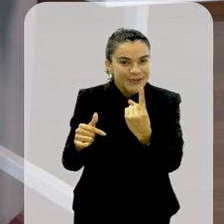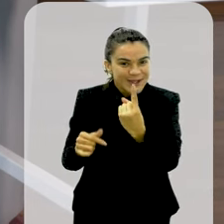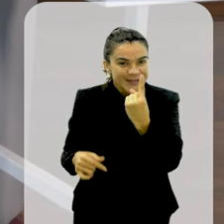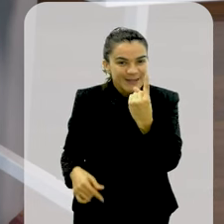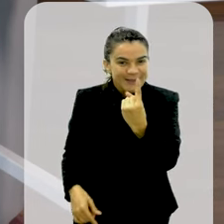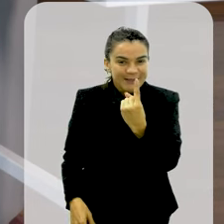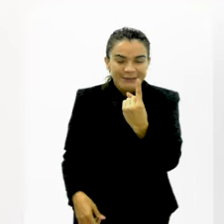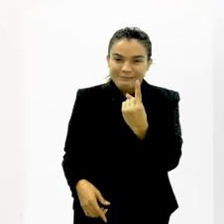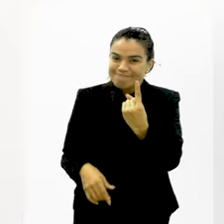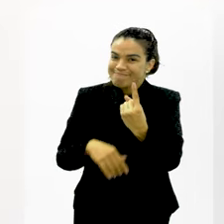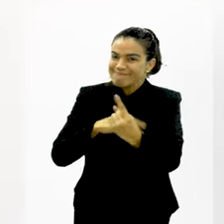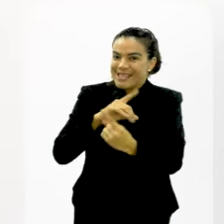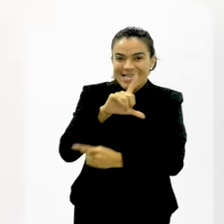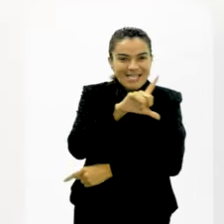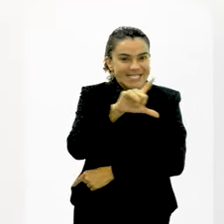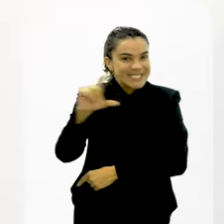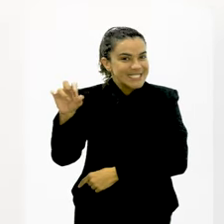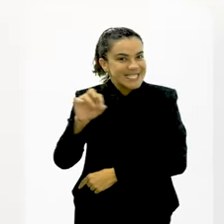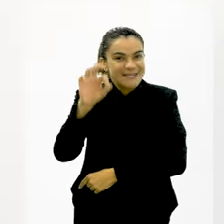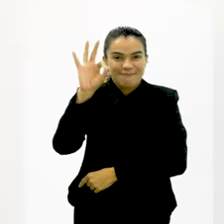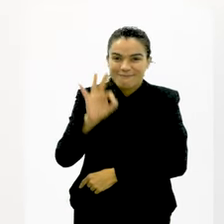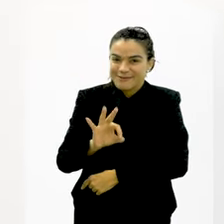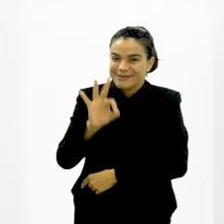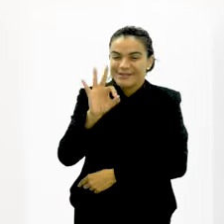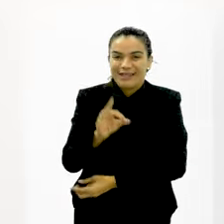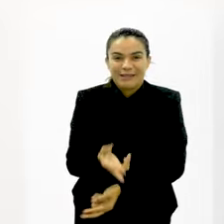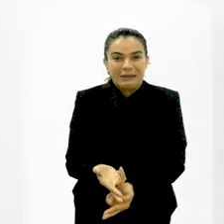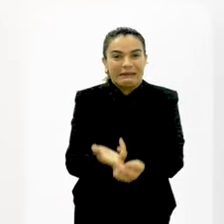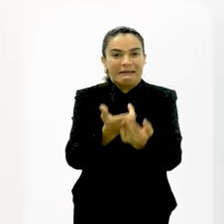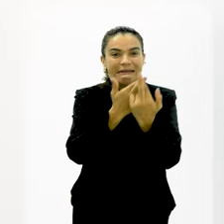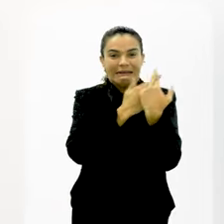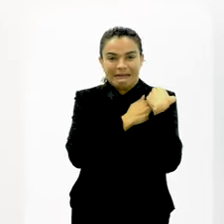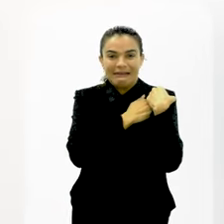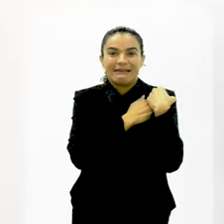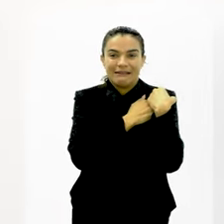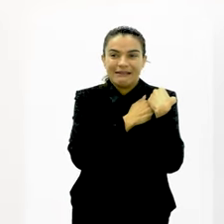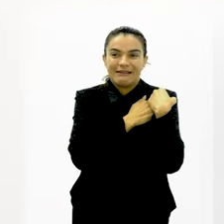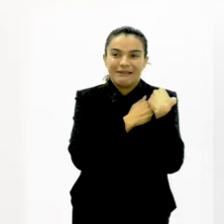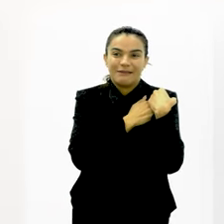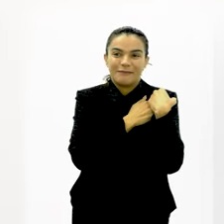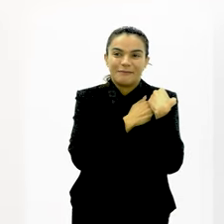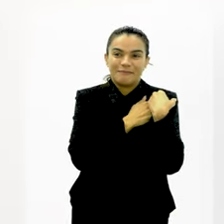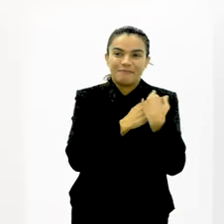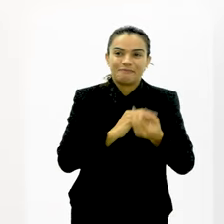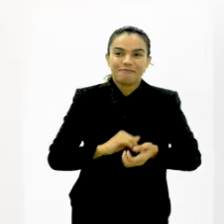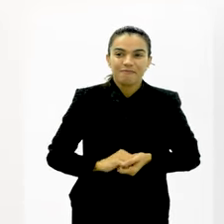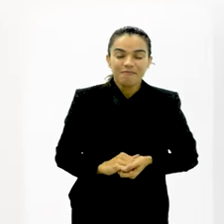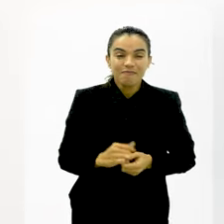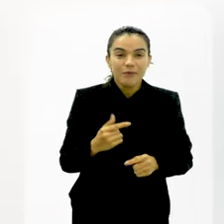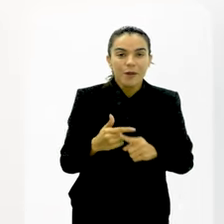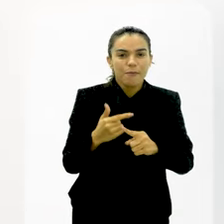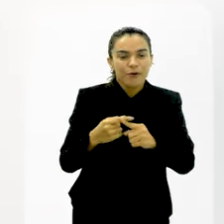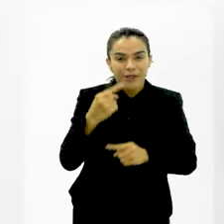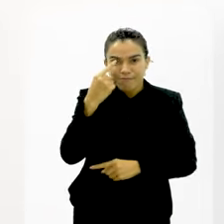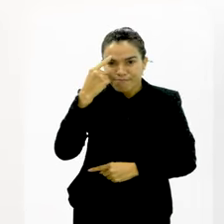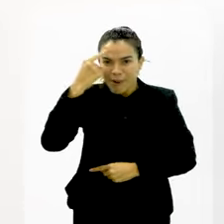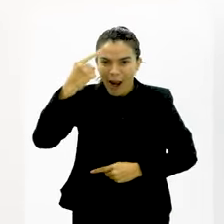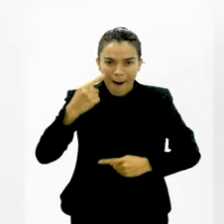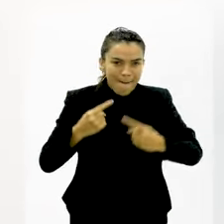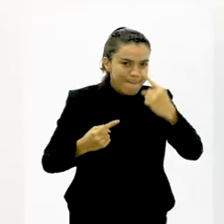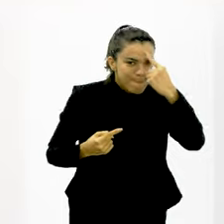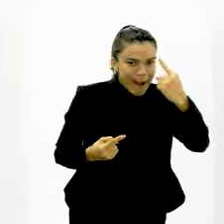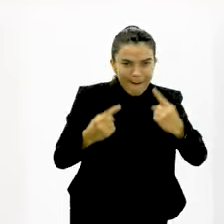sozinho, você assume toda essa responsabilidade. É muito mais rápido o processo, né? Porque a